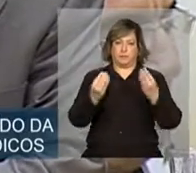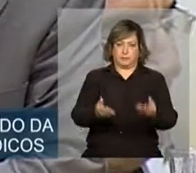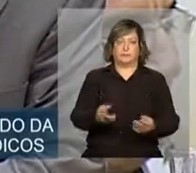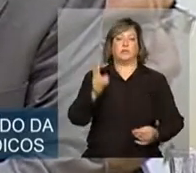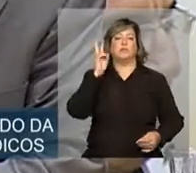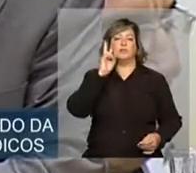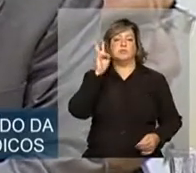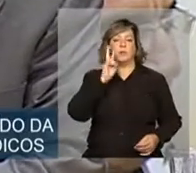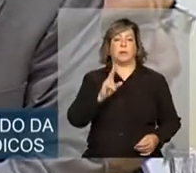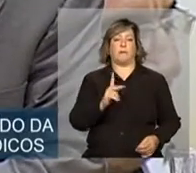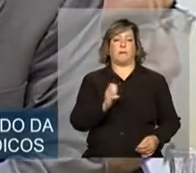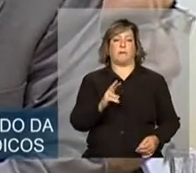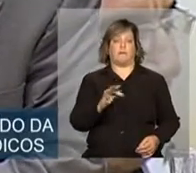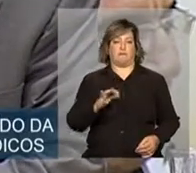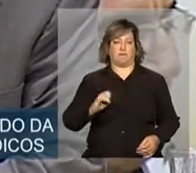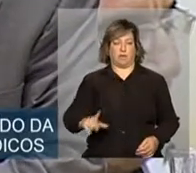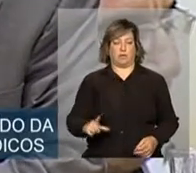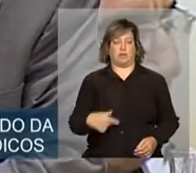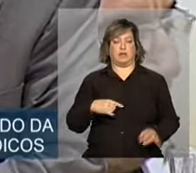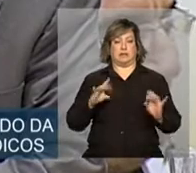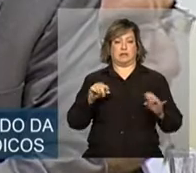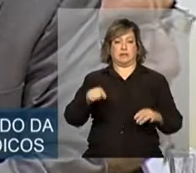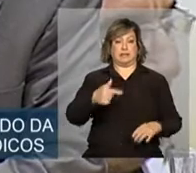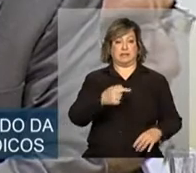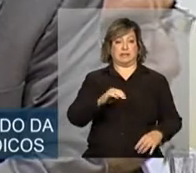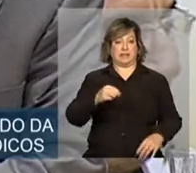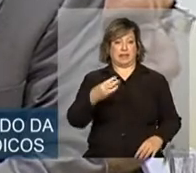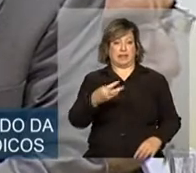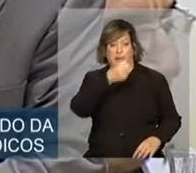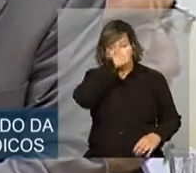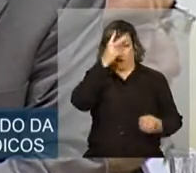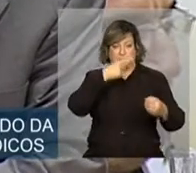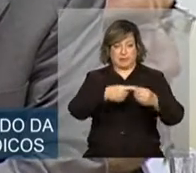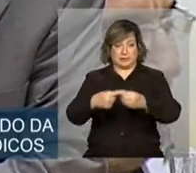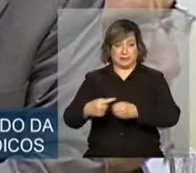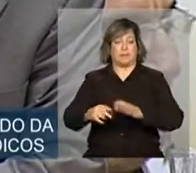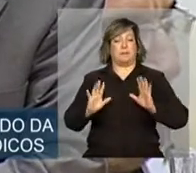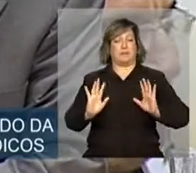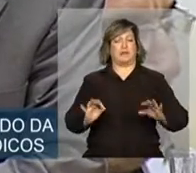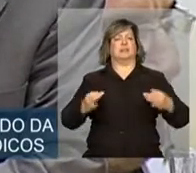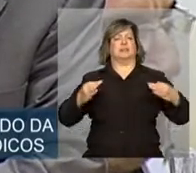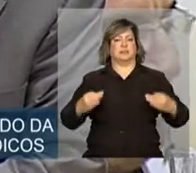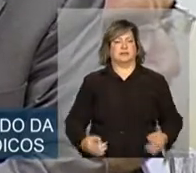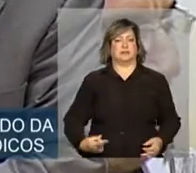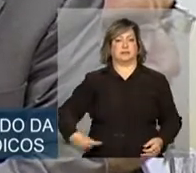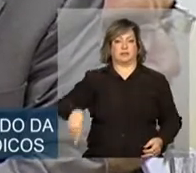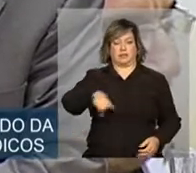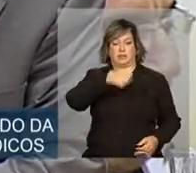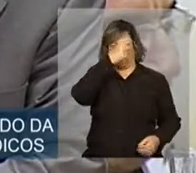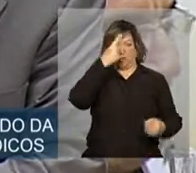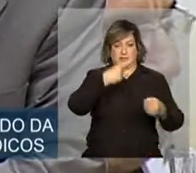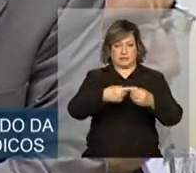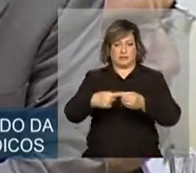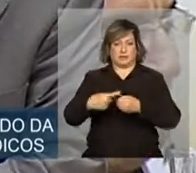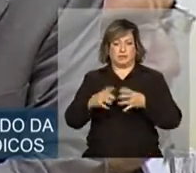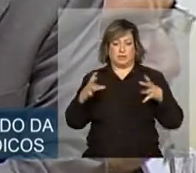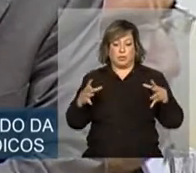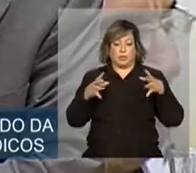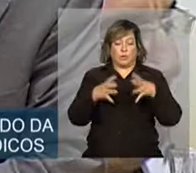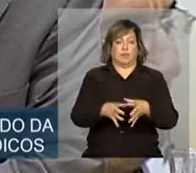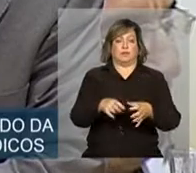sobre perfis específicos de 703 municípios mas certamente são os municípios concentrados